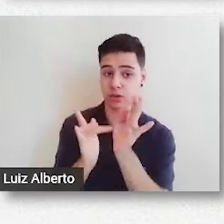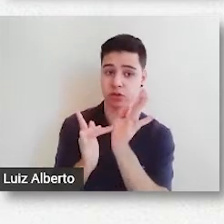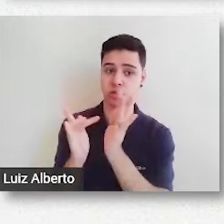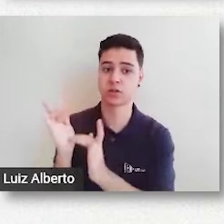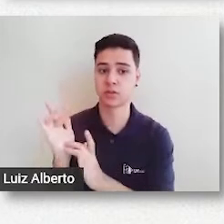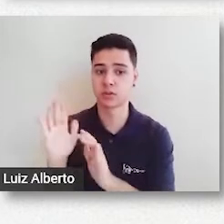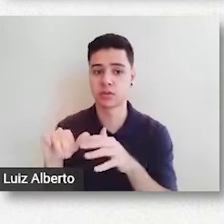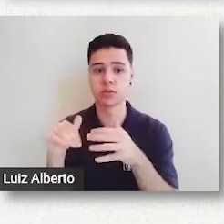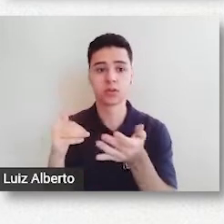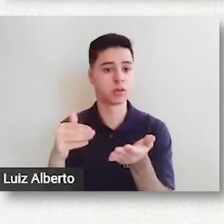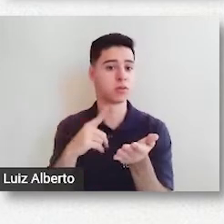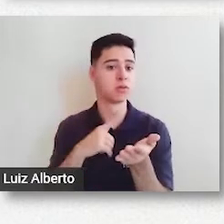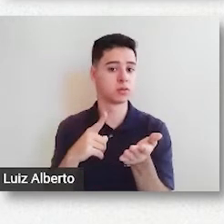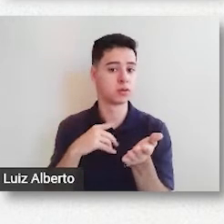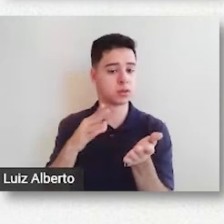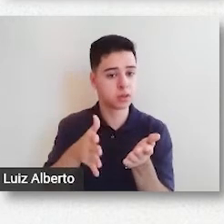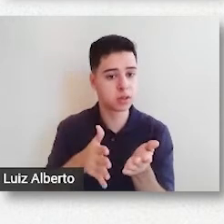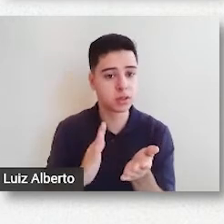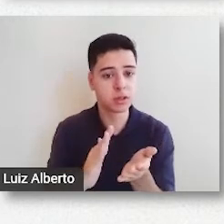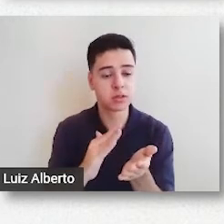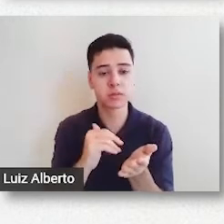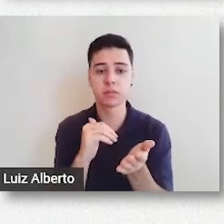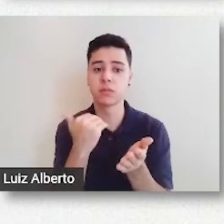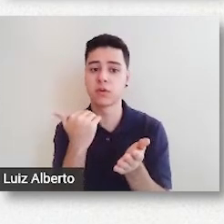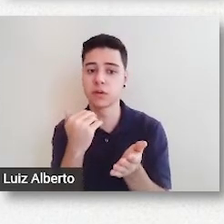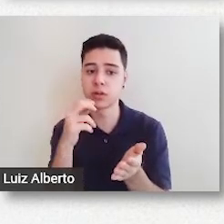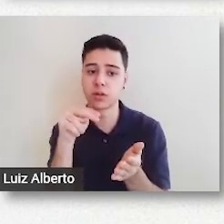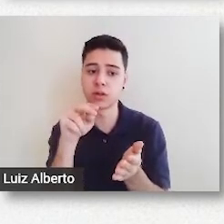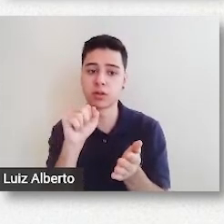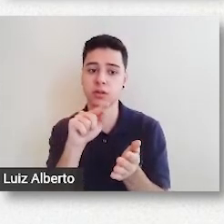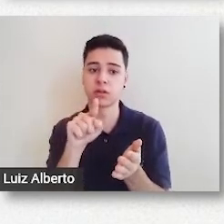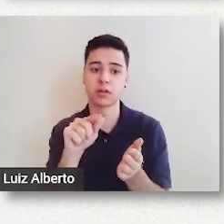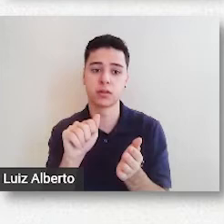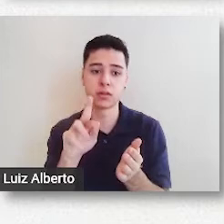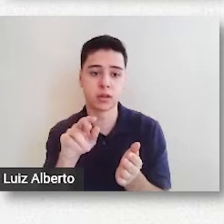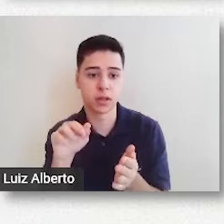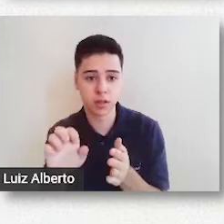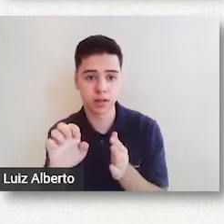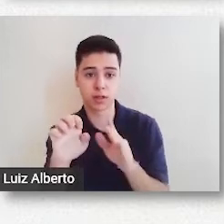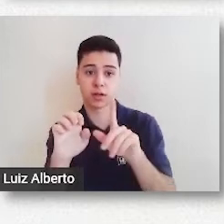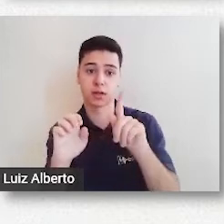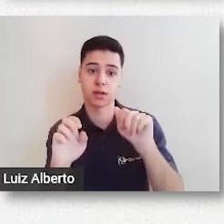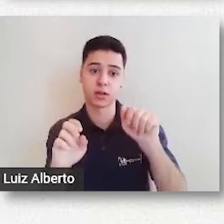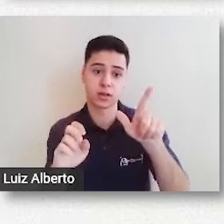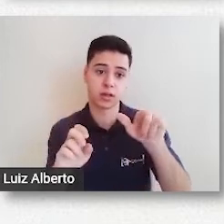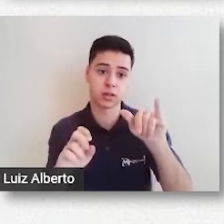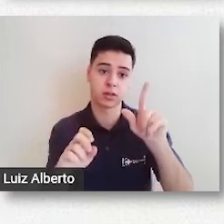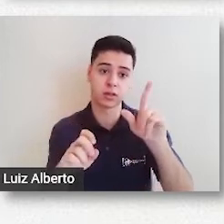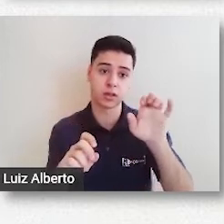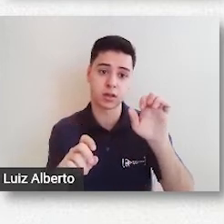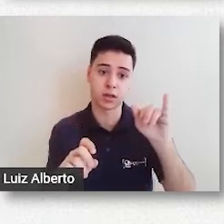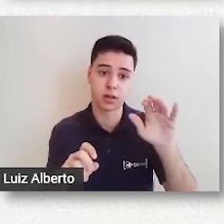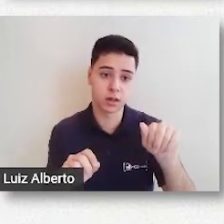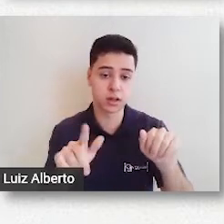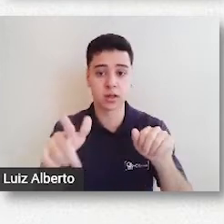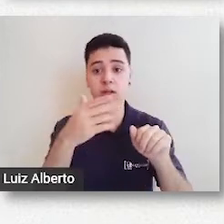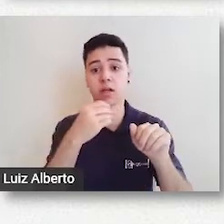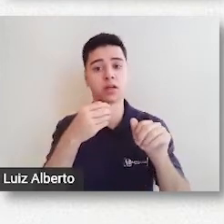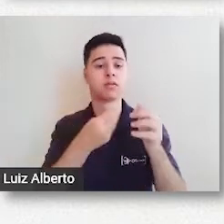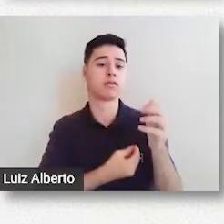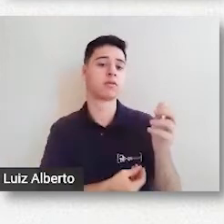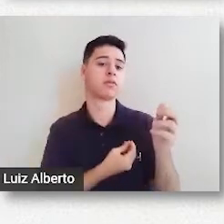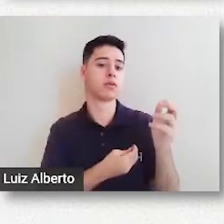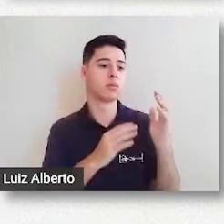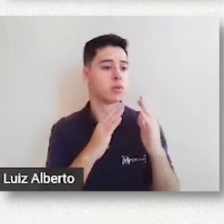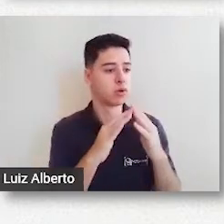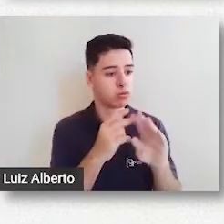teria nascido aí e morrido em Nazaré, na Galiléia, mas também tem relatos que ele viveu e morou muito tempo em